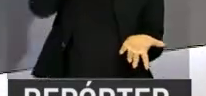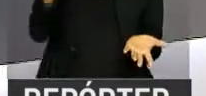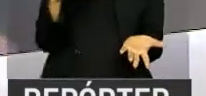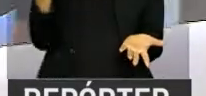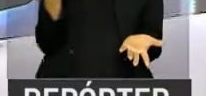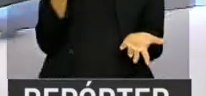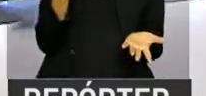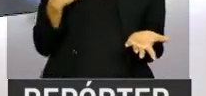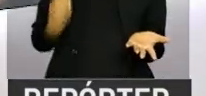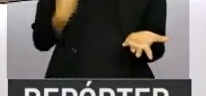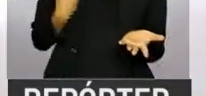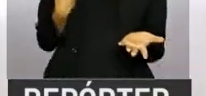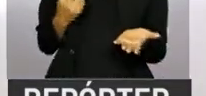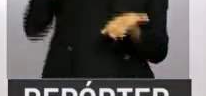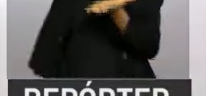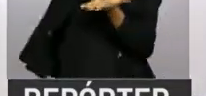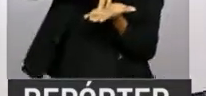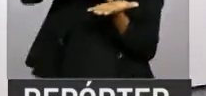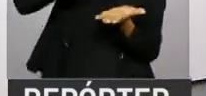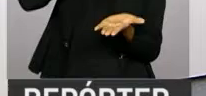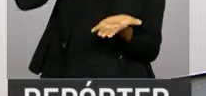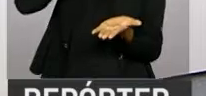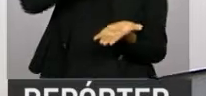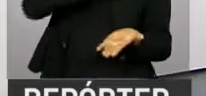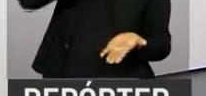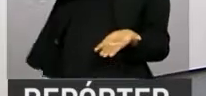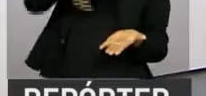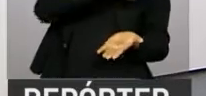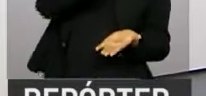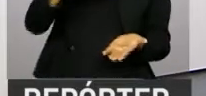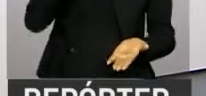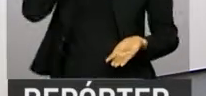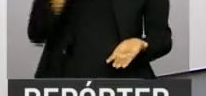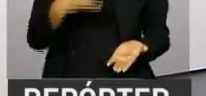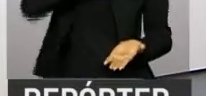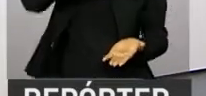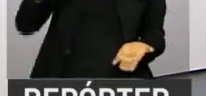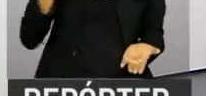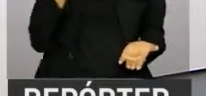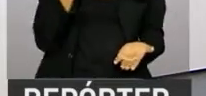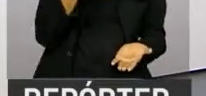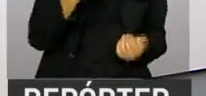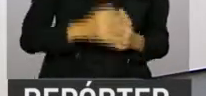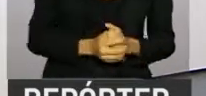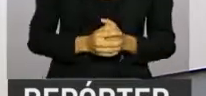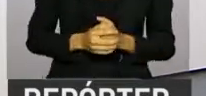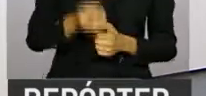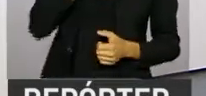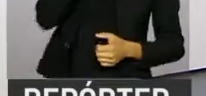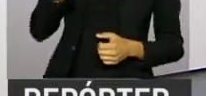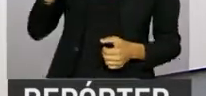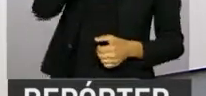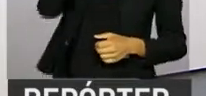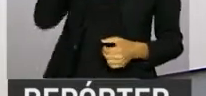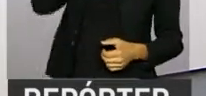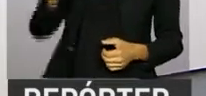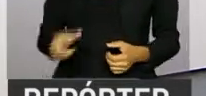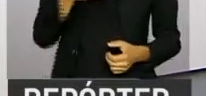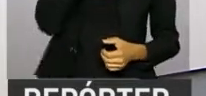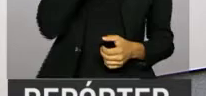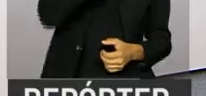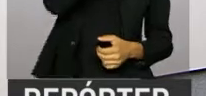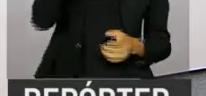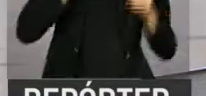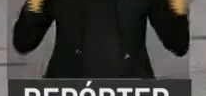ao vivo lá e conversa com a gente agora jp um bom dia para você bom dia pra você também leandro bom dia a todos